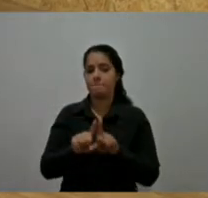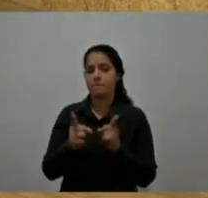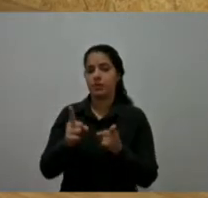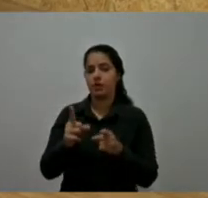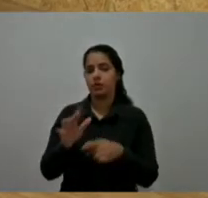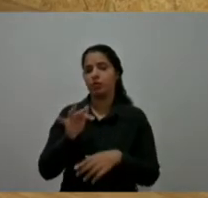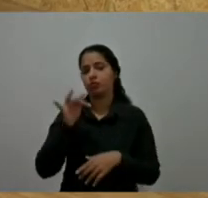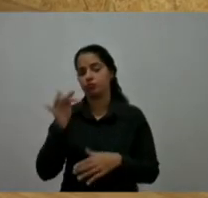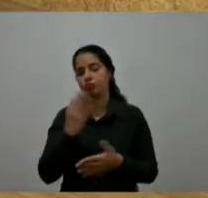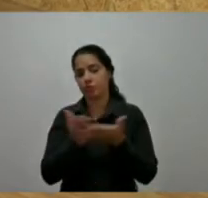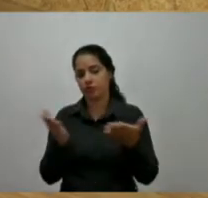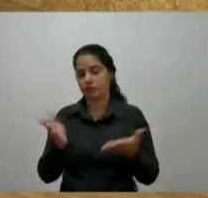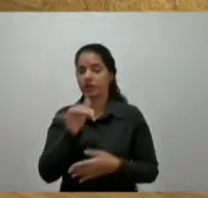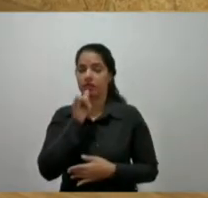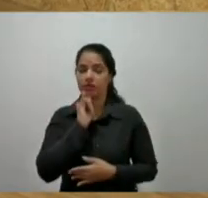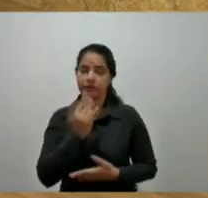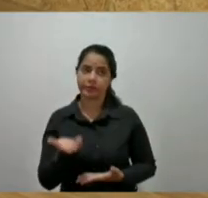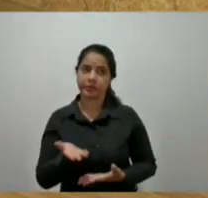exemplo,